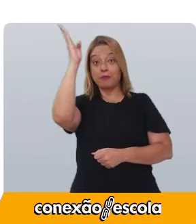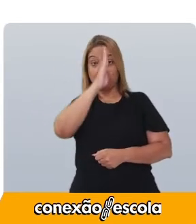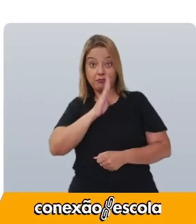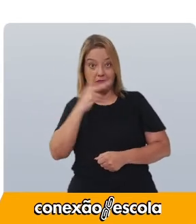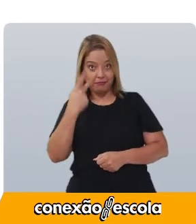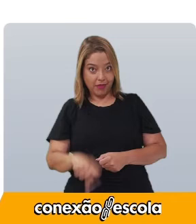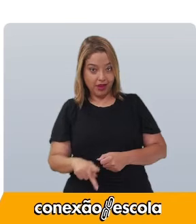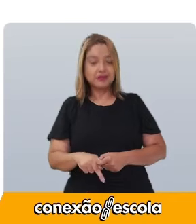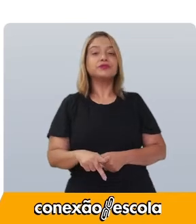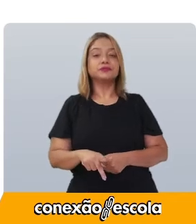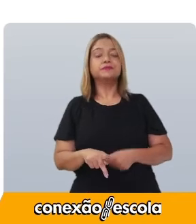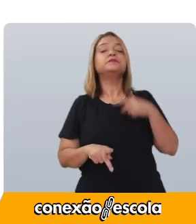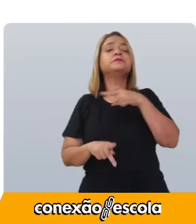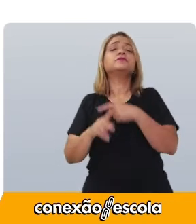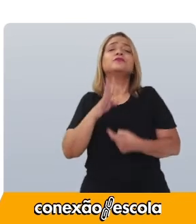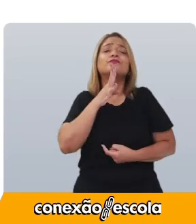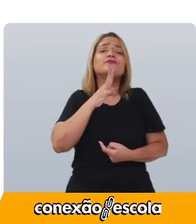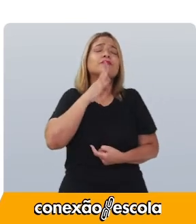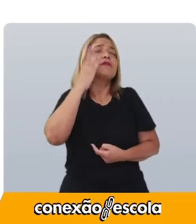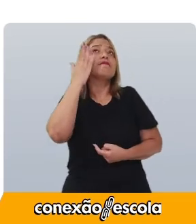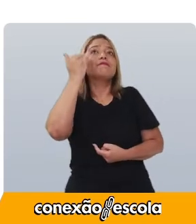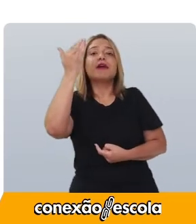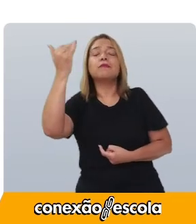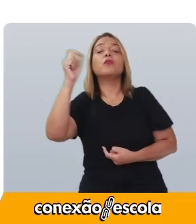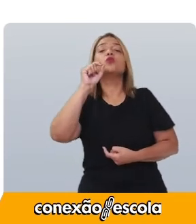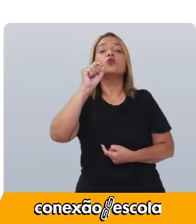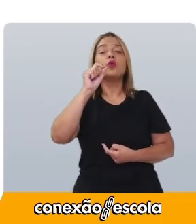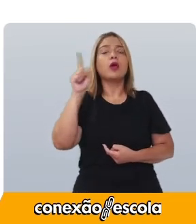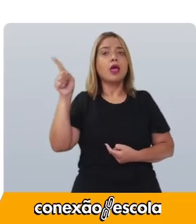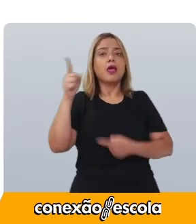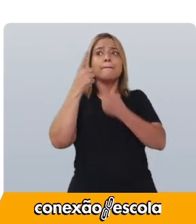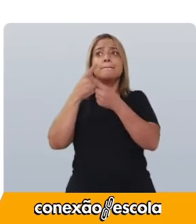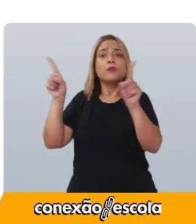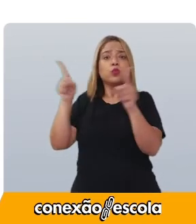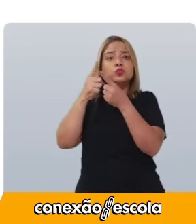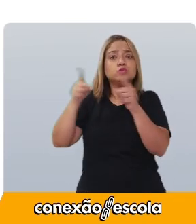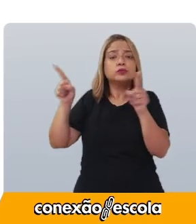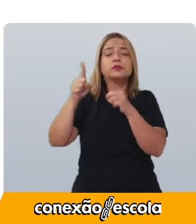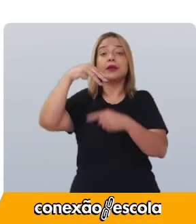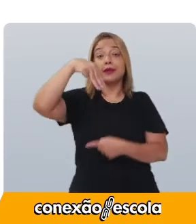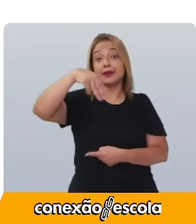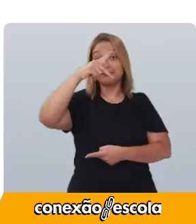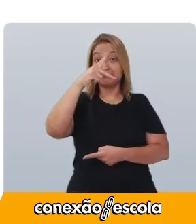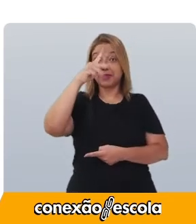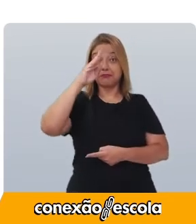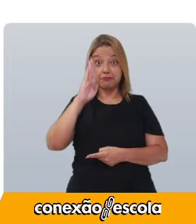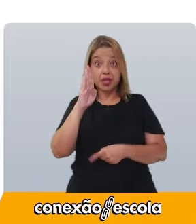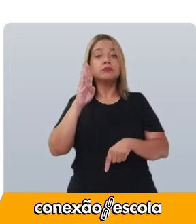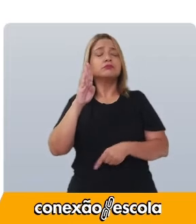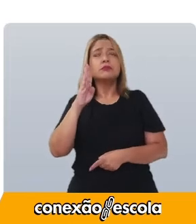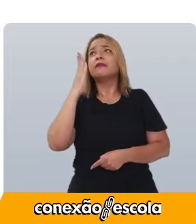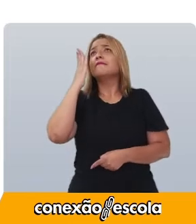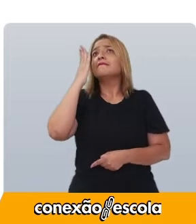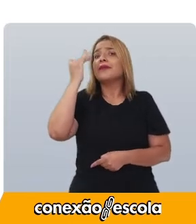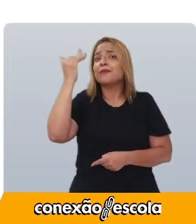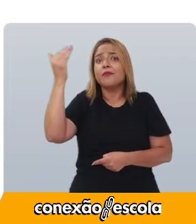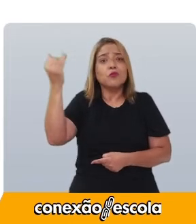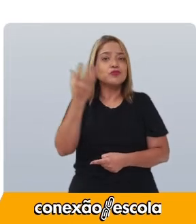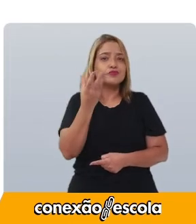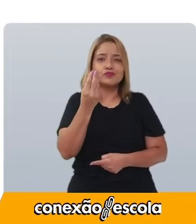É conhecido por ser um dos maiores nomes da música popular brasileira, a MPB.